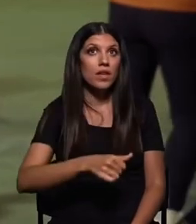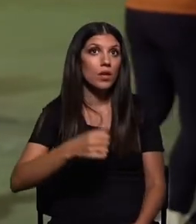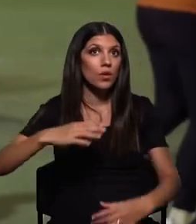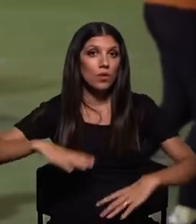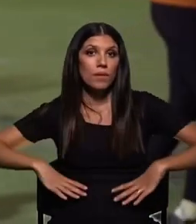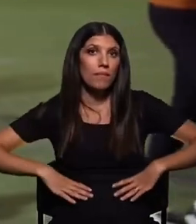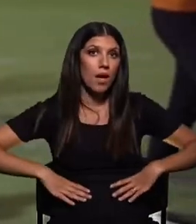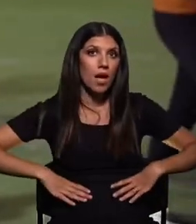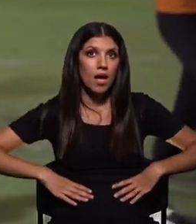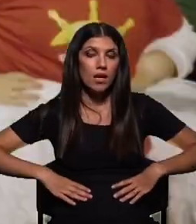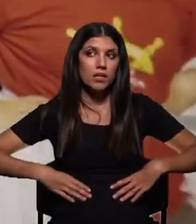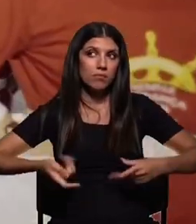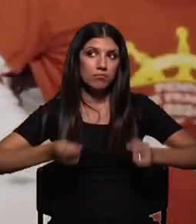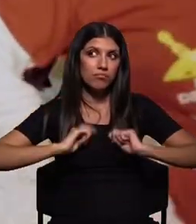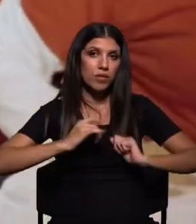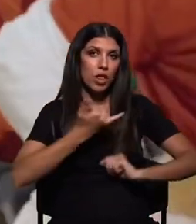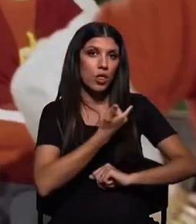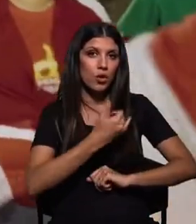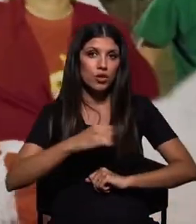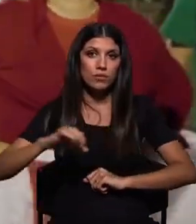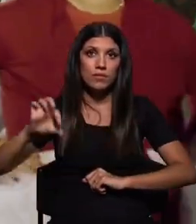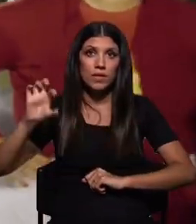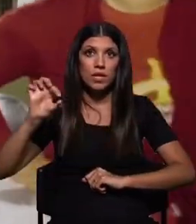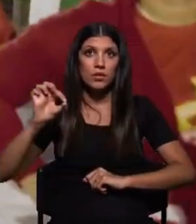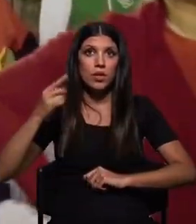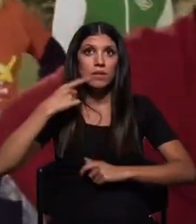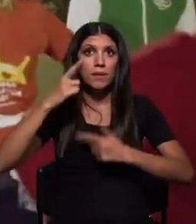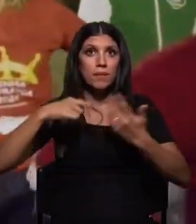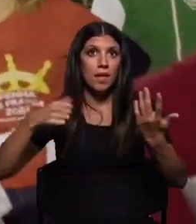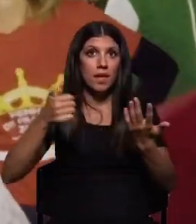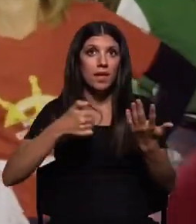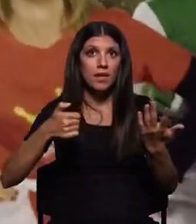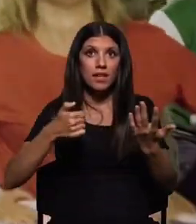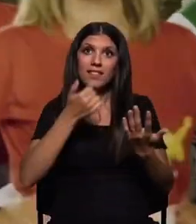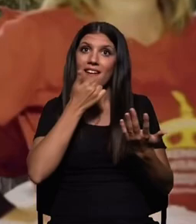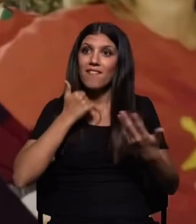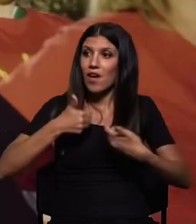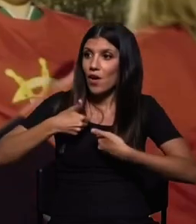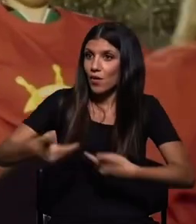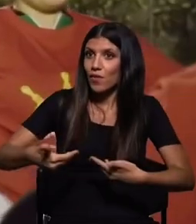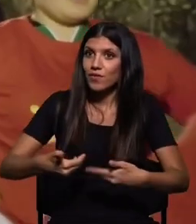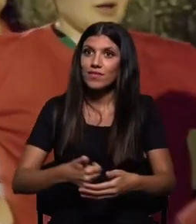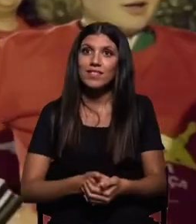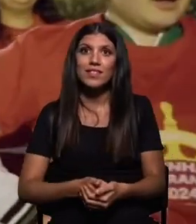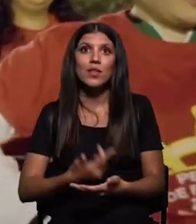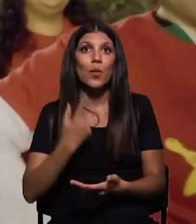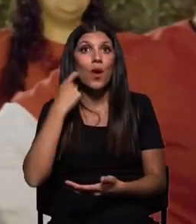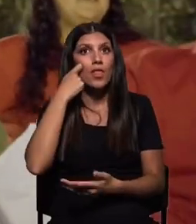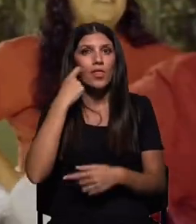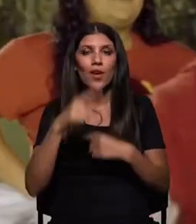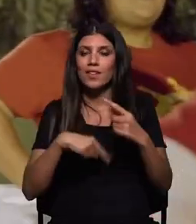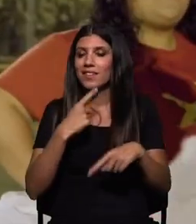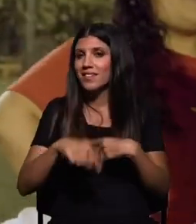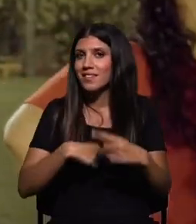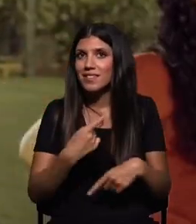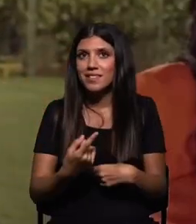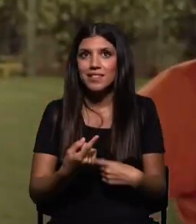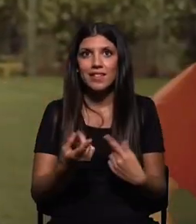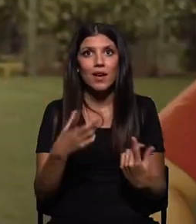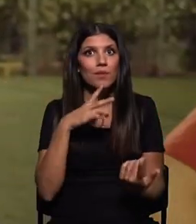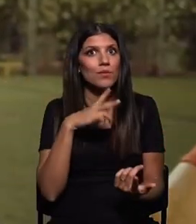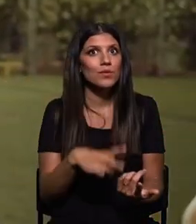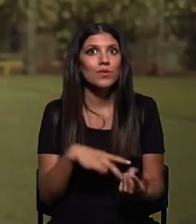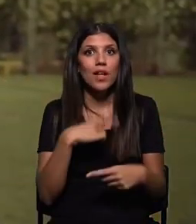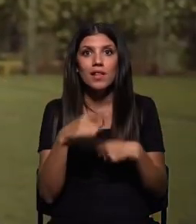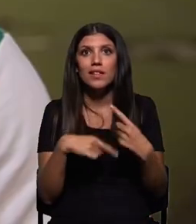desde 2018, portanto é o meu 5º ano. Fiquei muito contente com o convite. Primeiro de tudo porque adoro estas tradições. Acho que Portugal tem